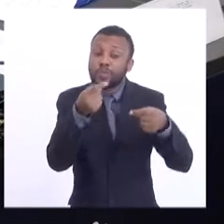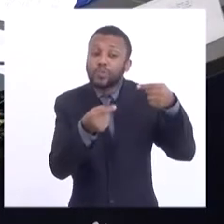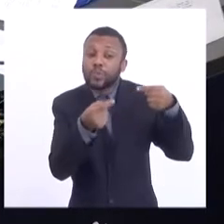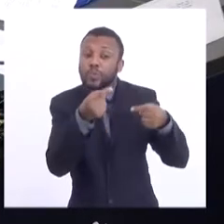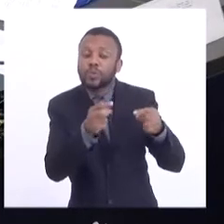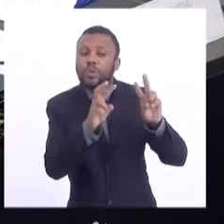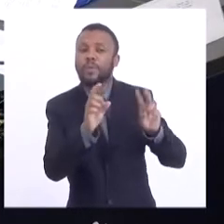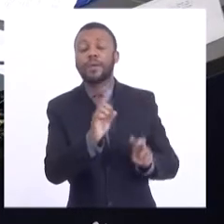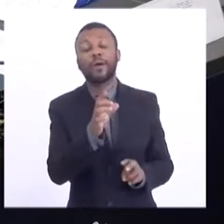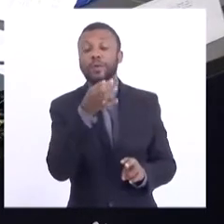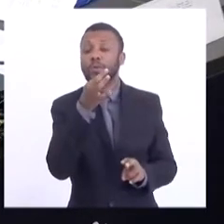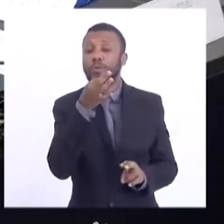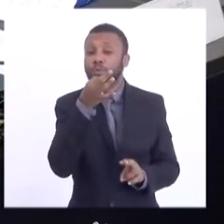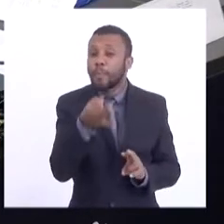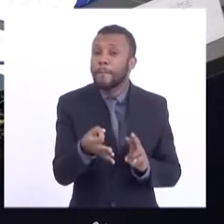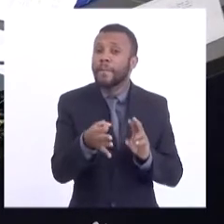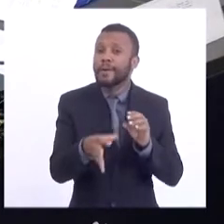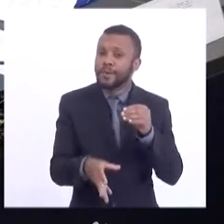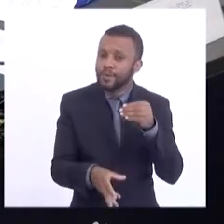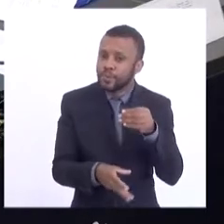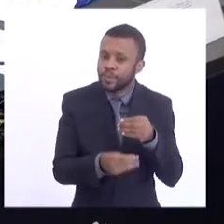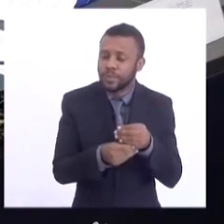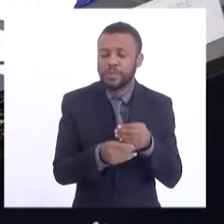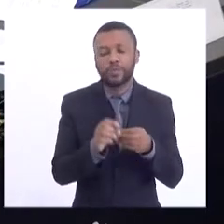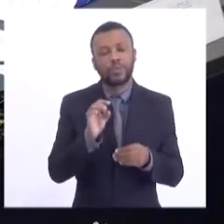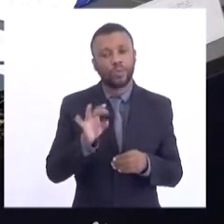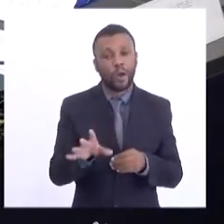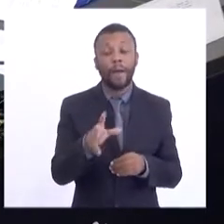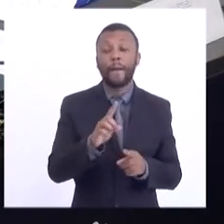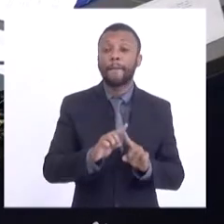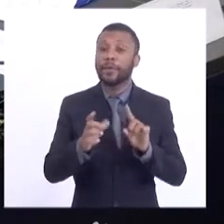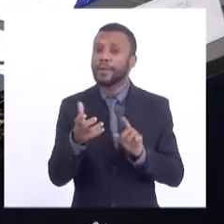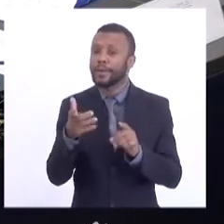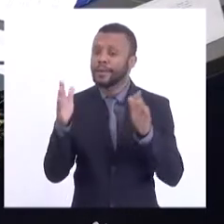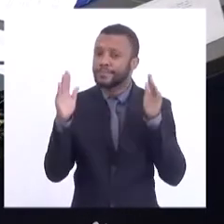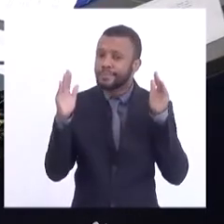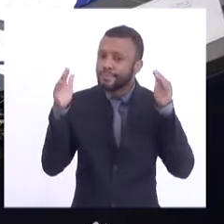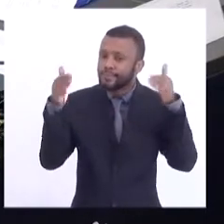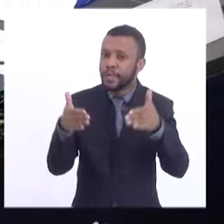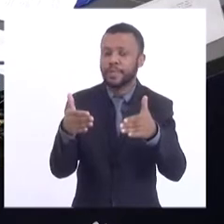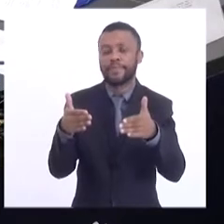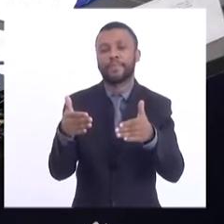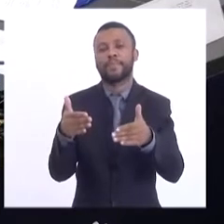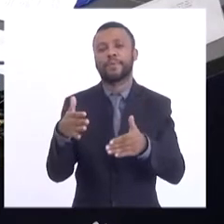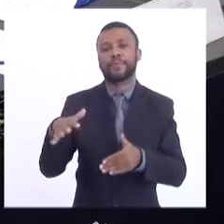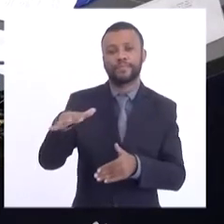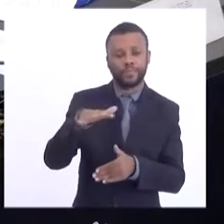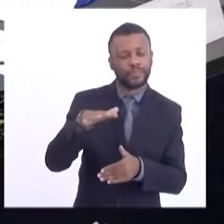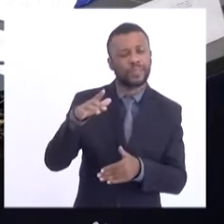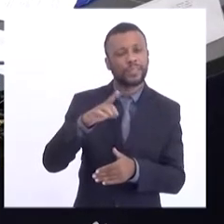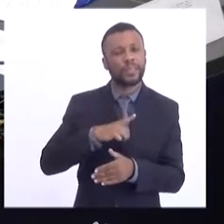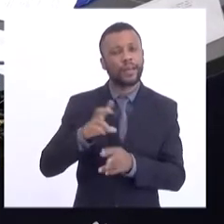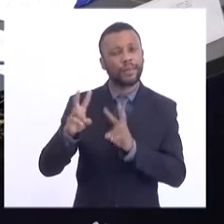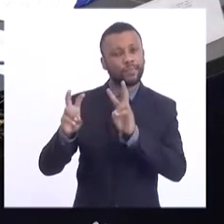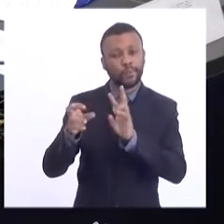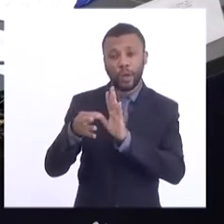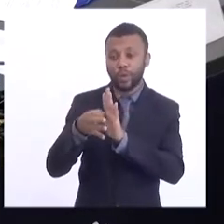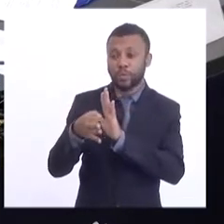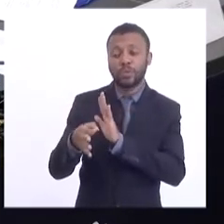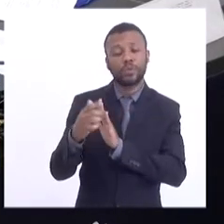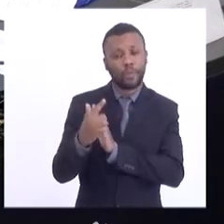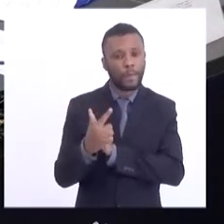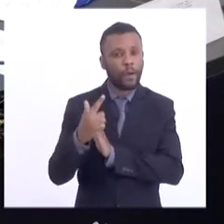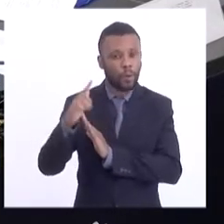discutindo eu só só uma sugestão né mas eu queria especificamente da outra sugestão para vossa